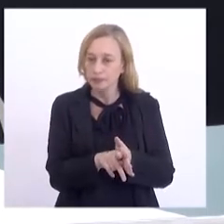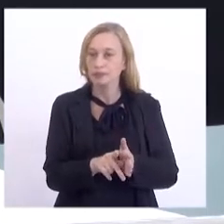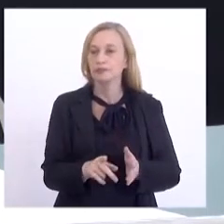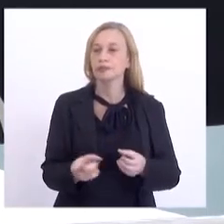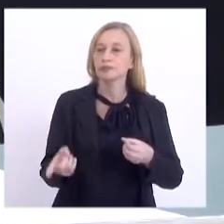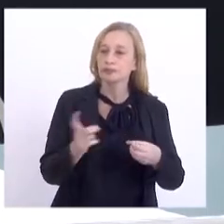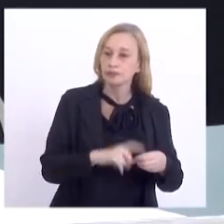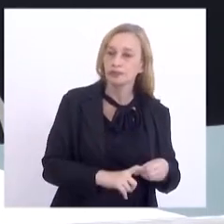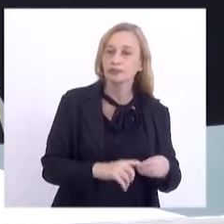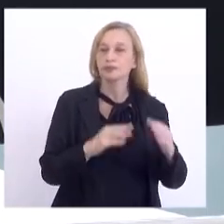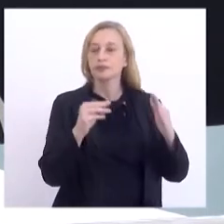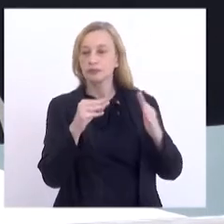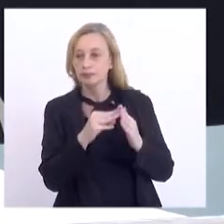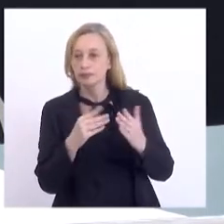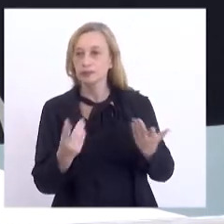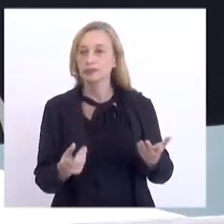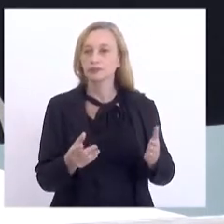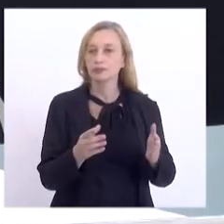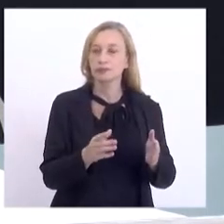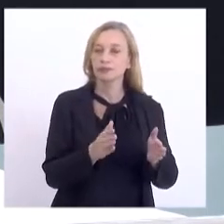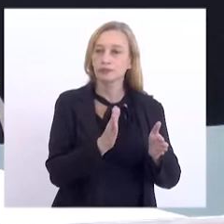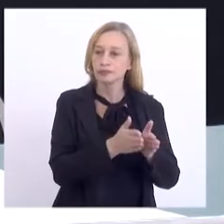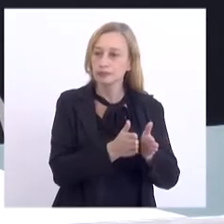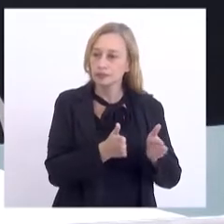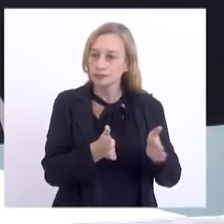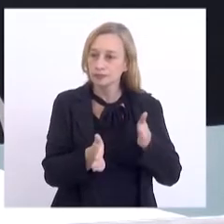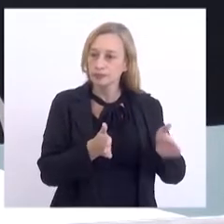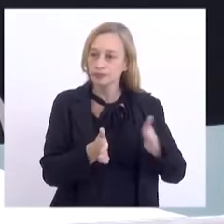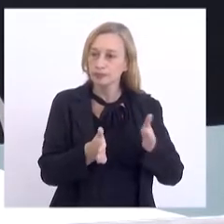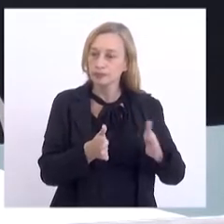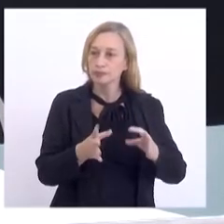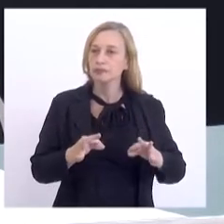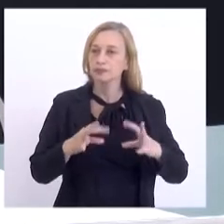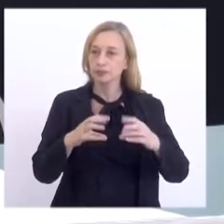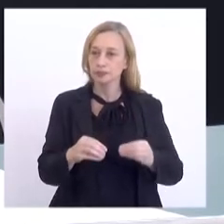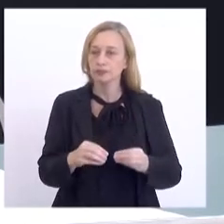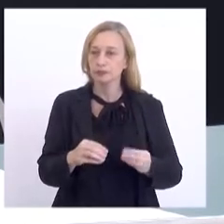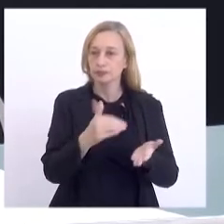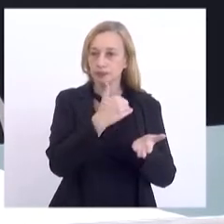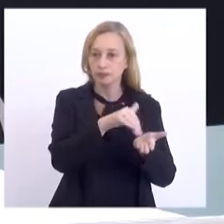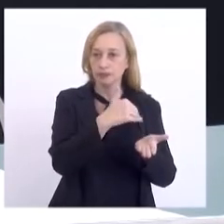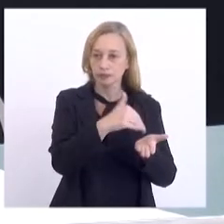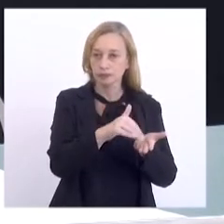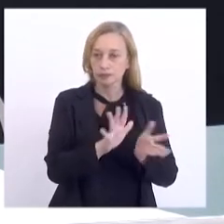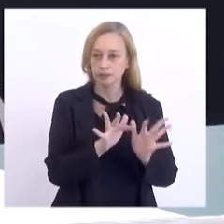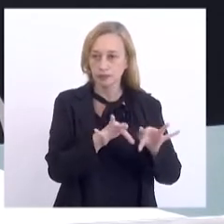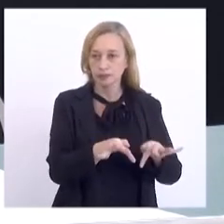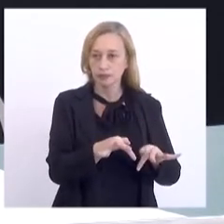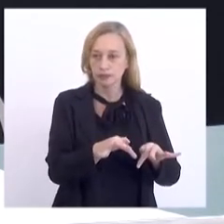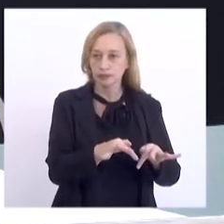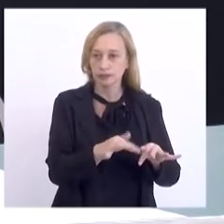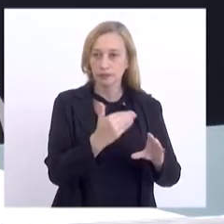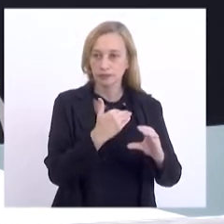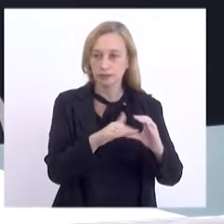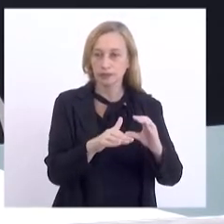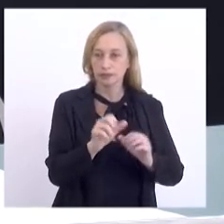do seu retorno sua meta os cronogramas definidos ali são todos a cargo das secretarias finalísticas quem